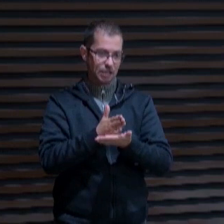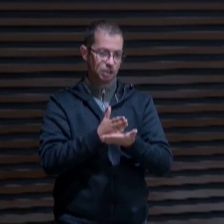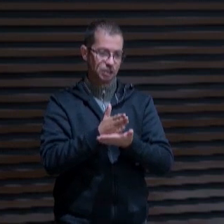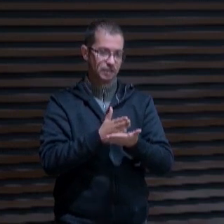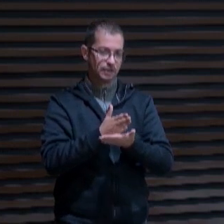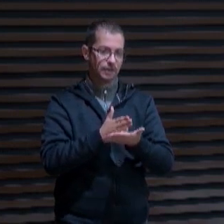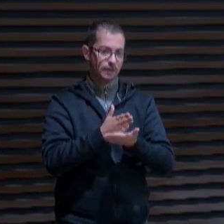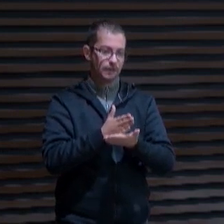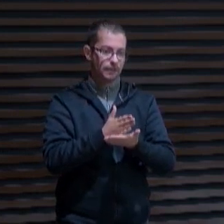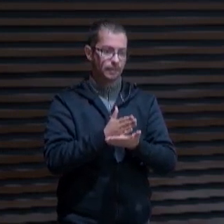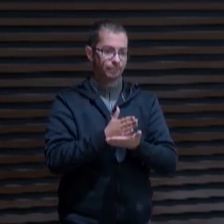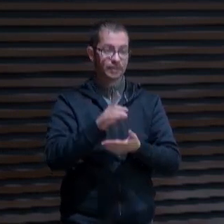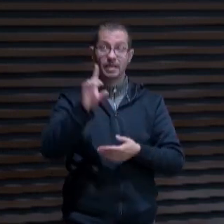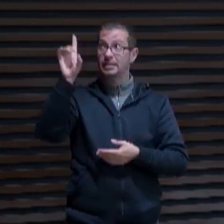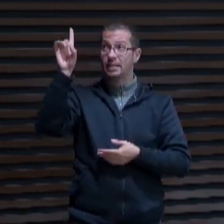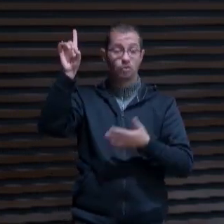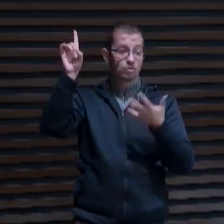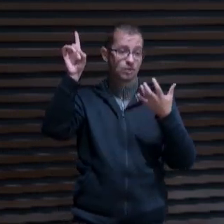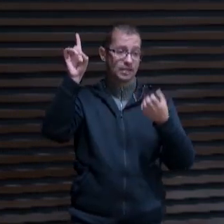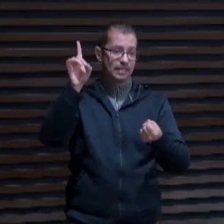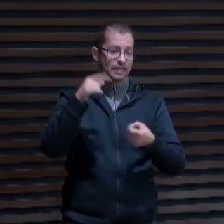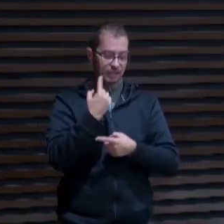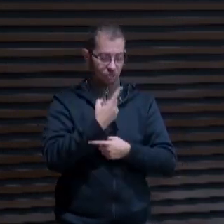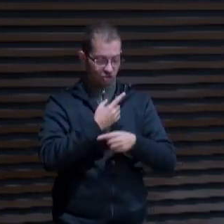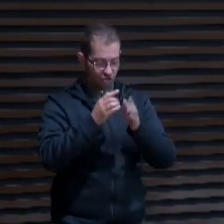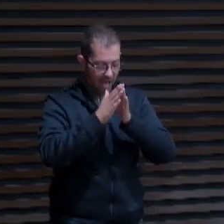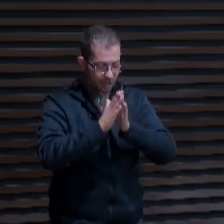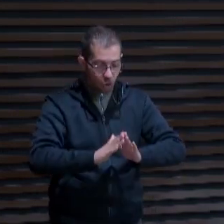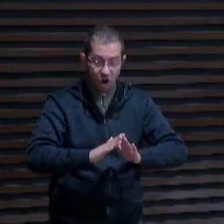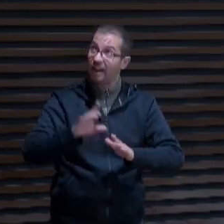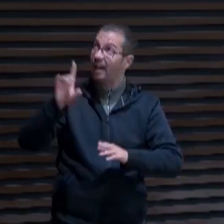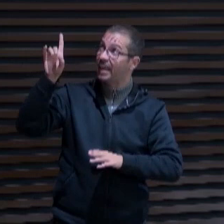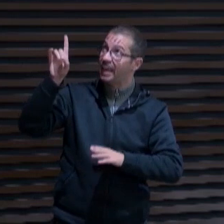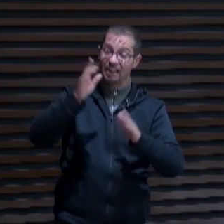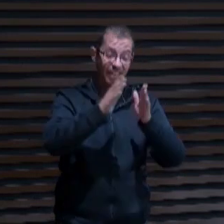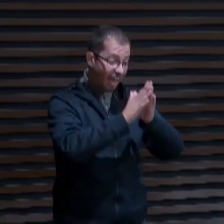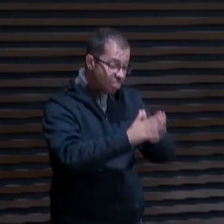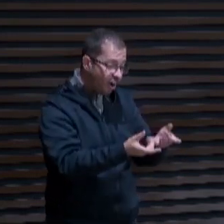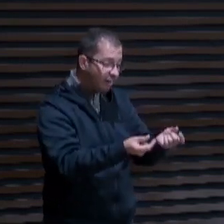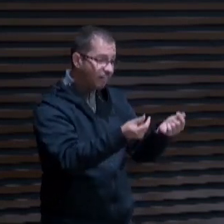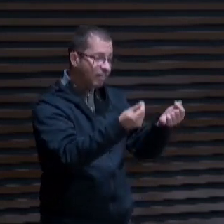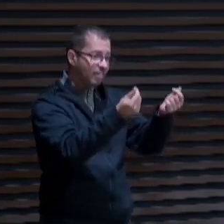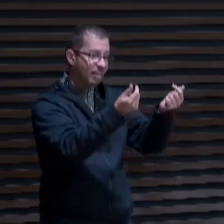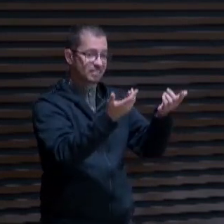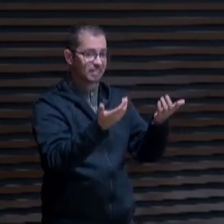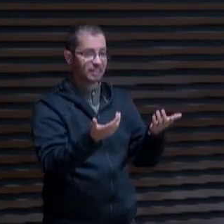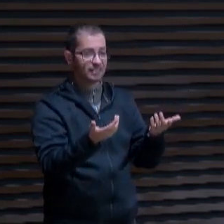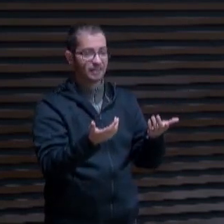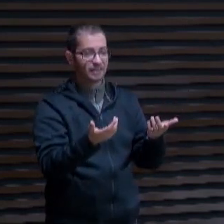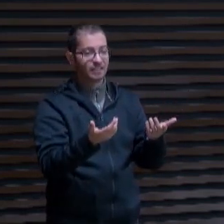não aceita que nós adoremos a Ele e adoremos as riquezas. A palavra diz isso. Ele não aceita que